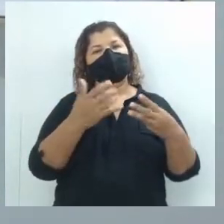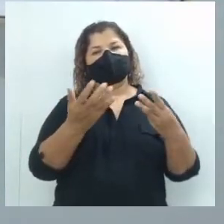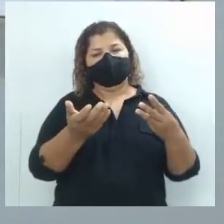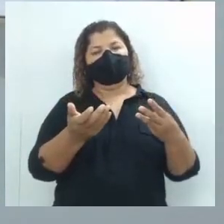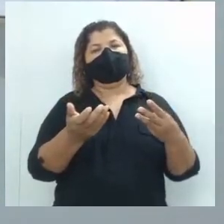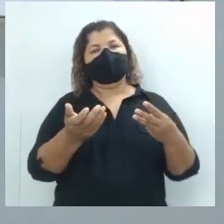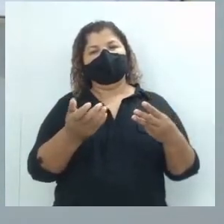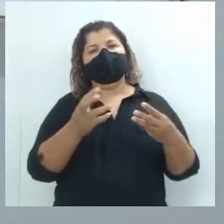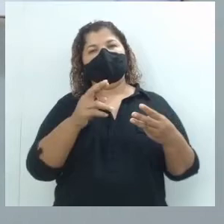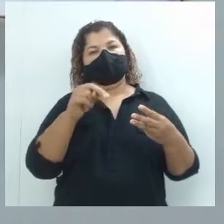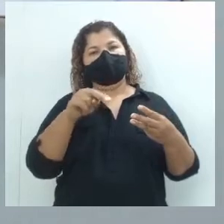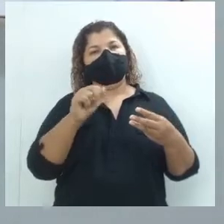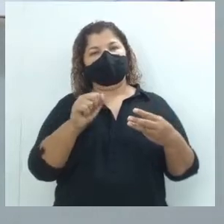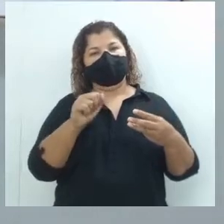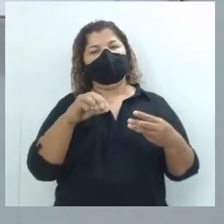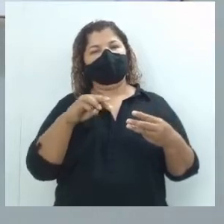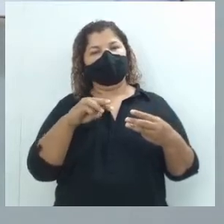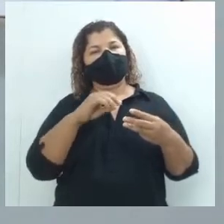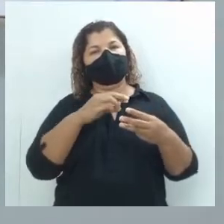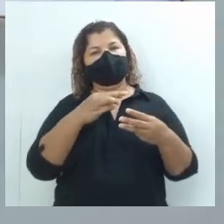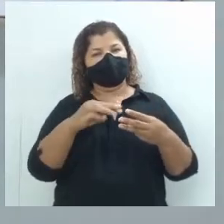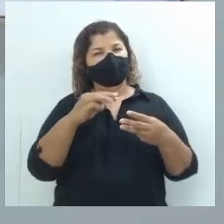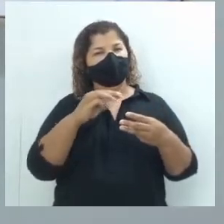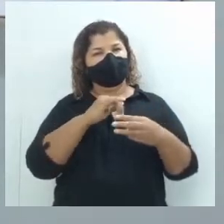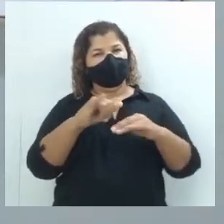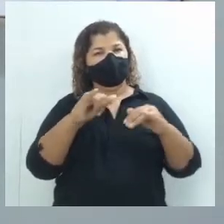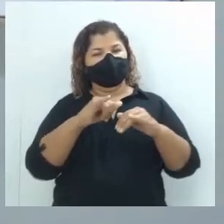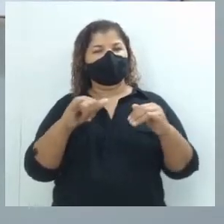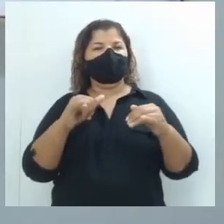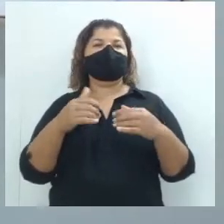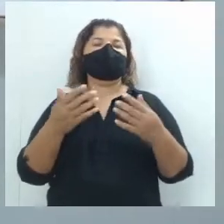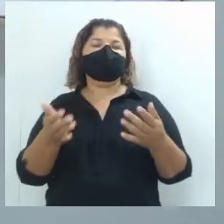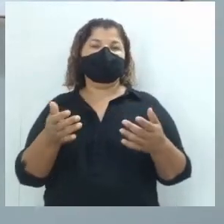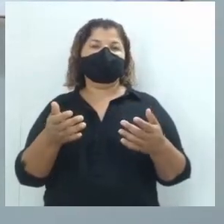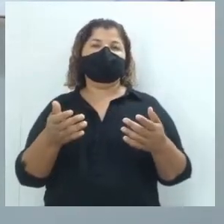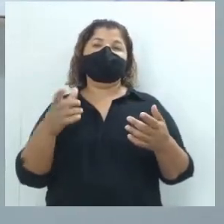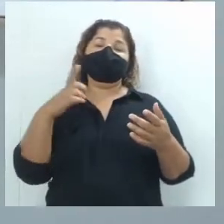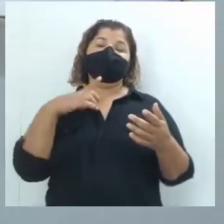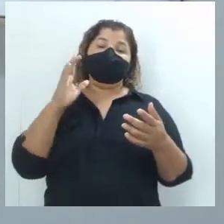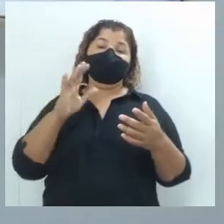funcionar como RNA mensageiro. Aí o que é que acontece? Quando esse RNA positivo